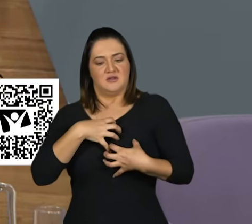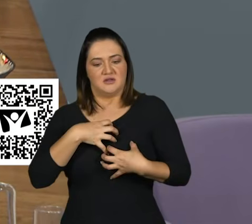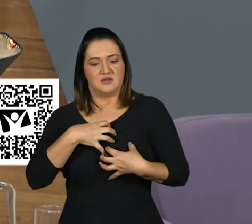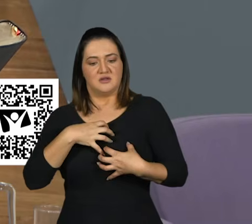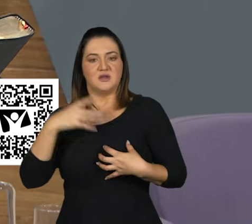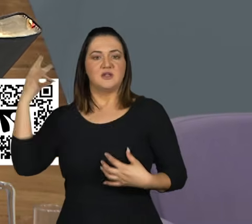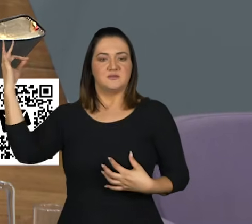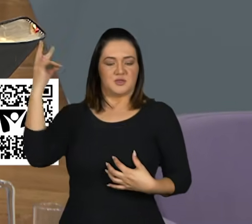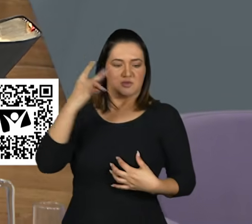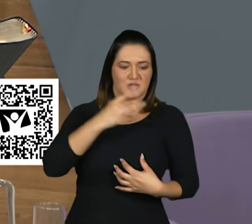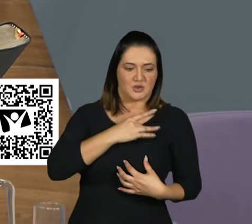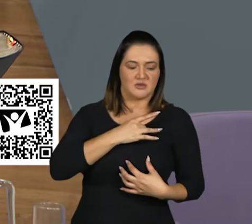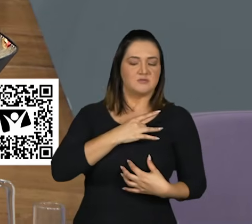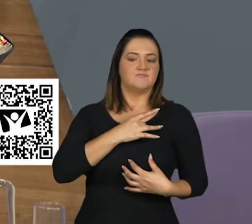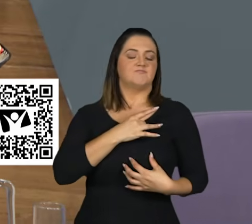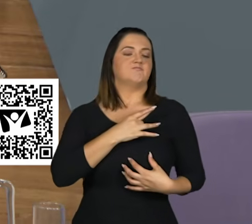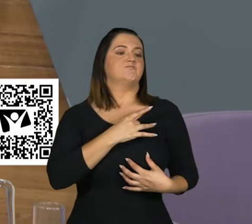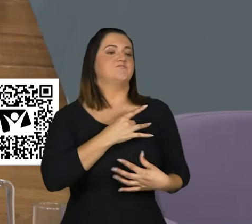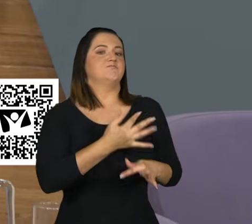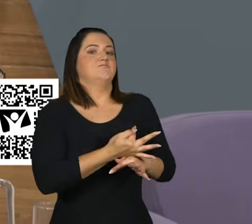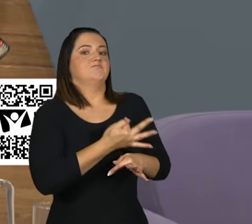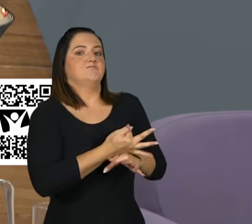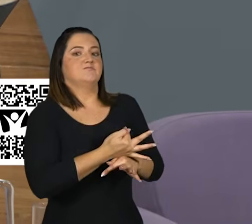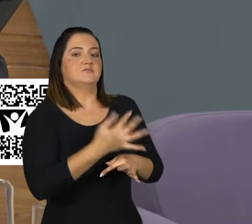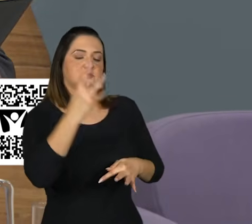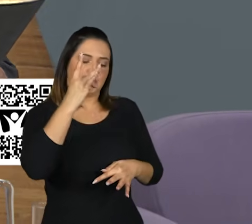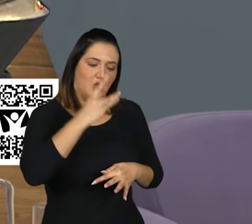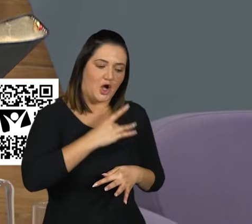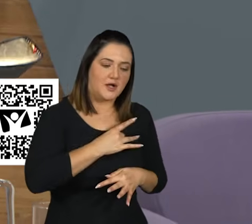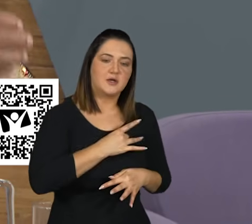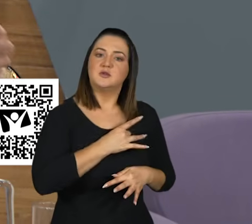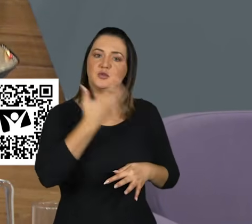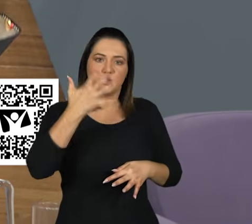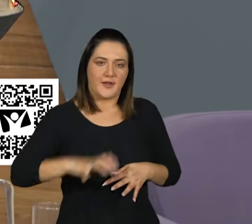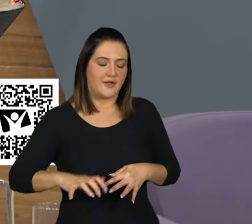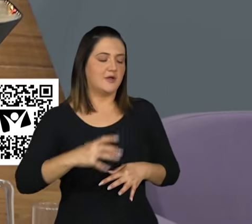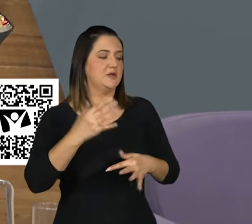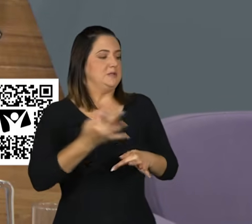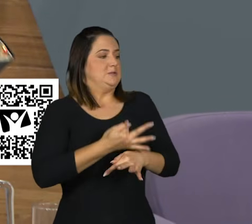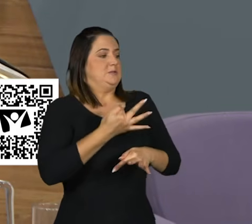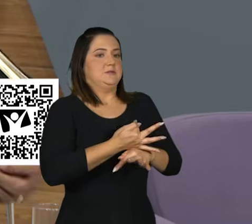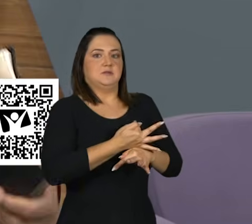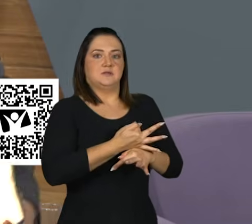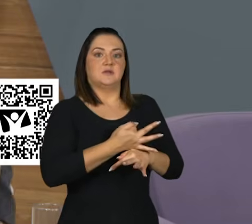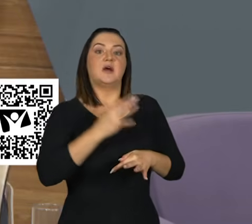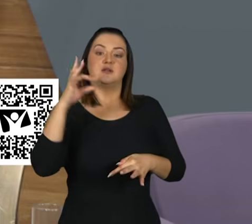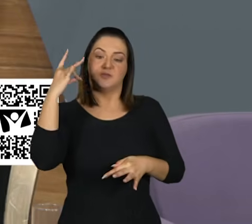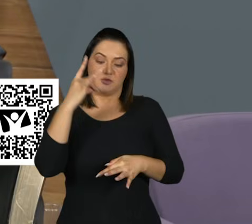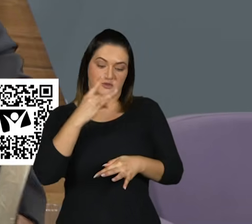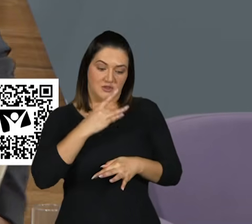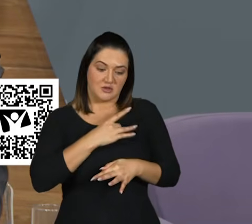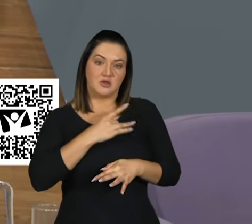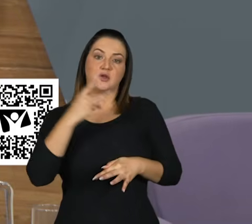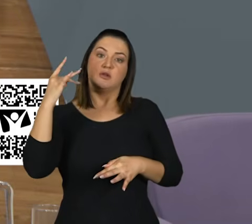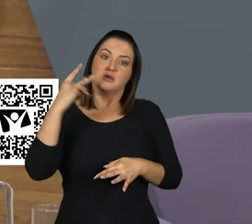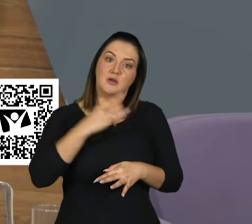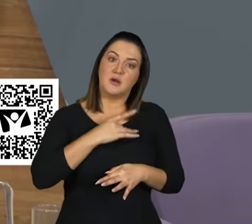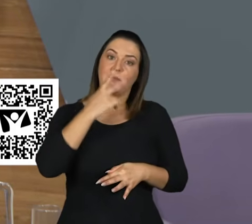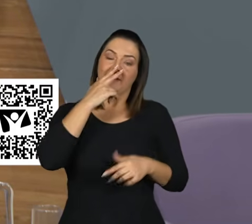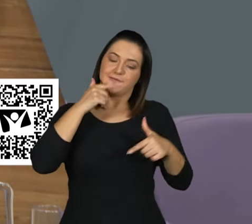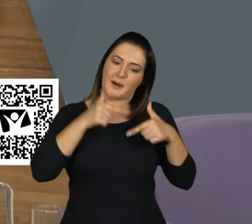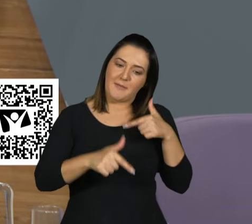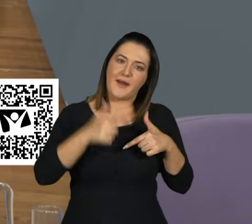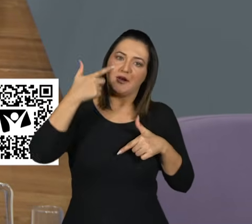a pessoa endurece. Ele toca de novo, a pessoa endurece. Ele toca outra vez, a pessoa endurece. E vai chegar uma hora que o Espírito Santo vai